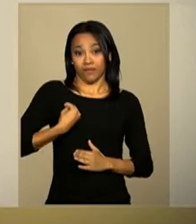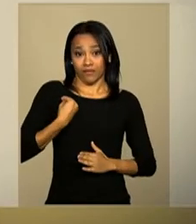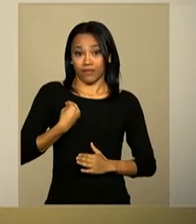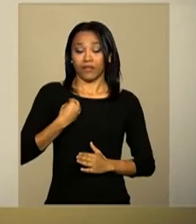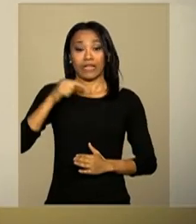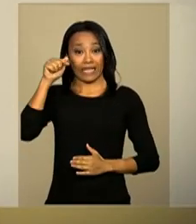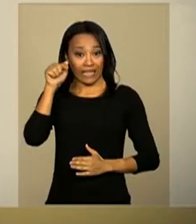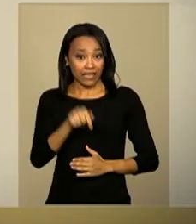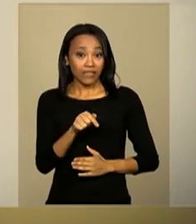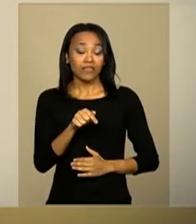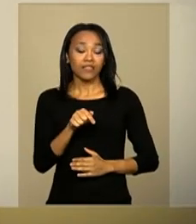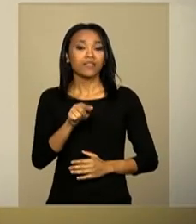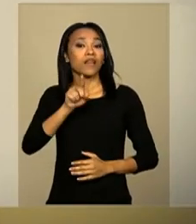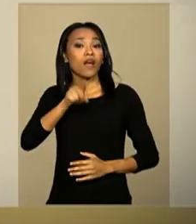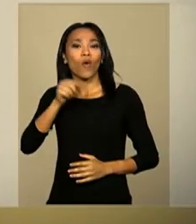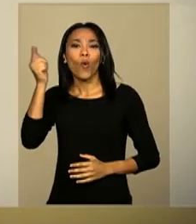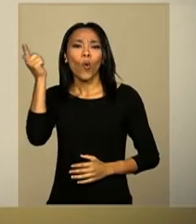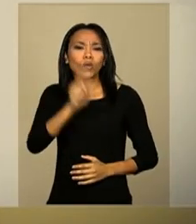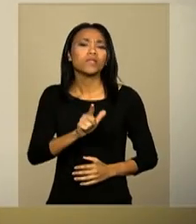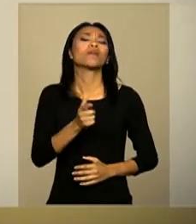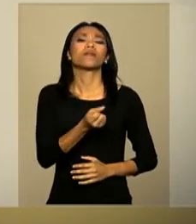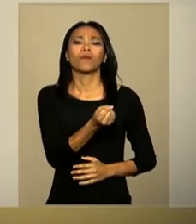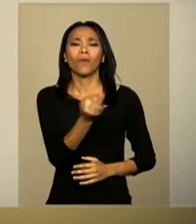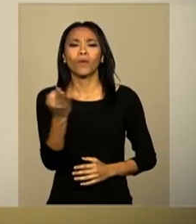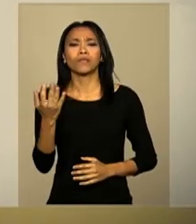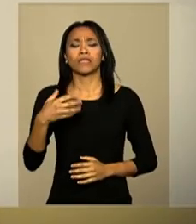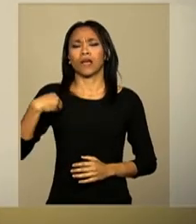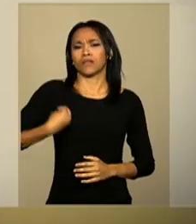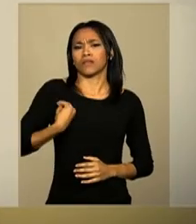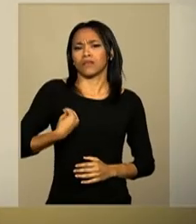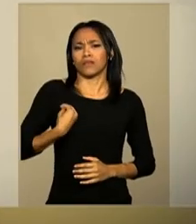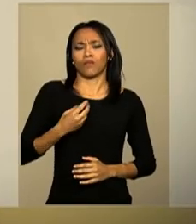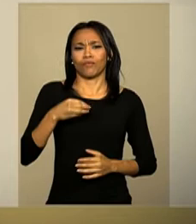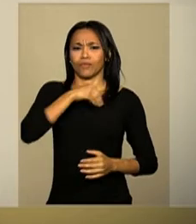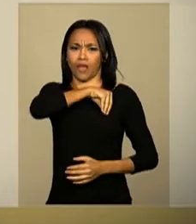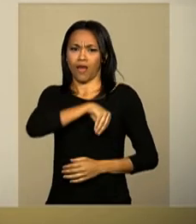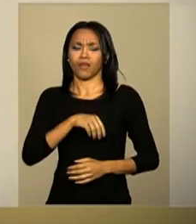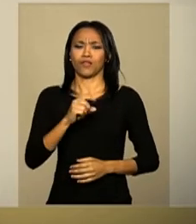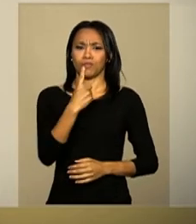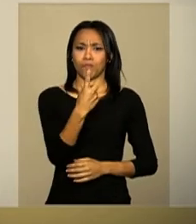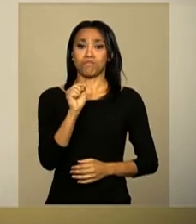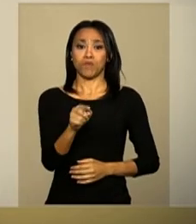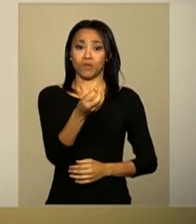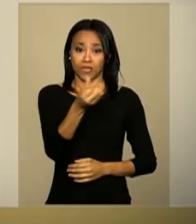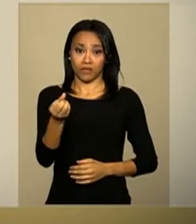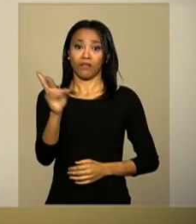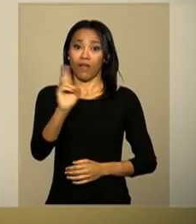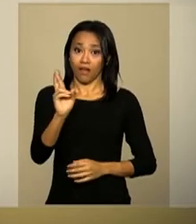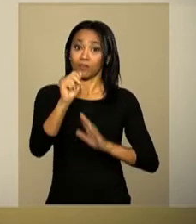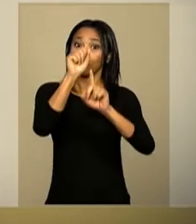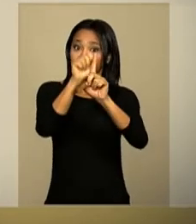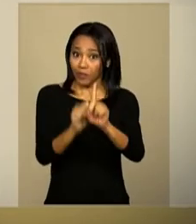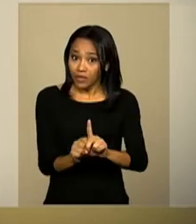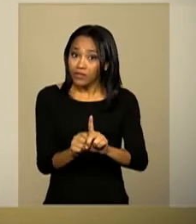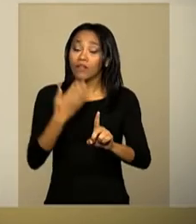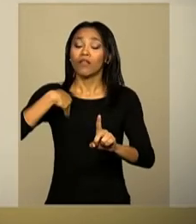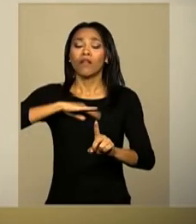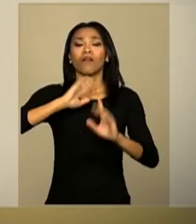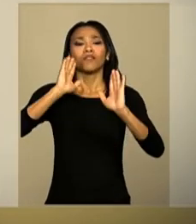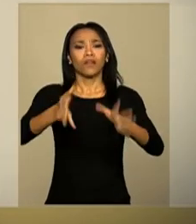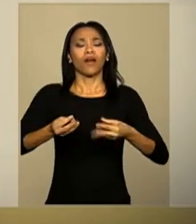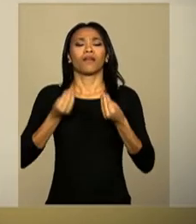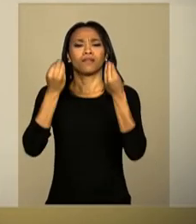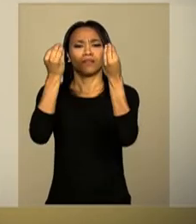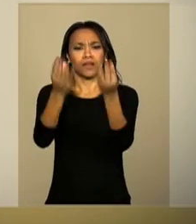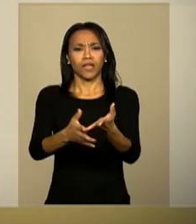que neste caso atingir as pessoas com renda de até 1.600 reais por mês nós já entregamos